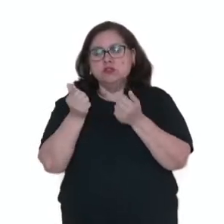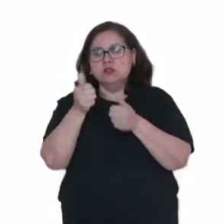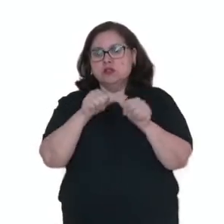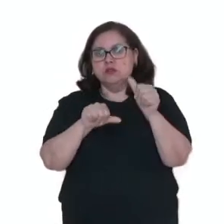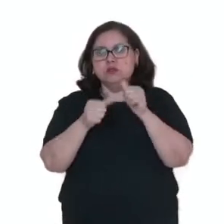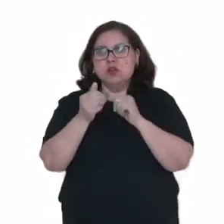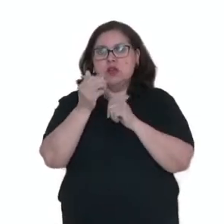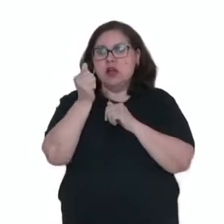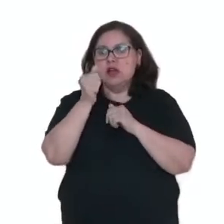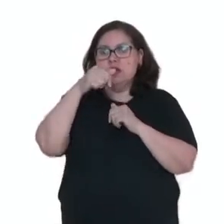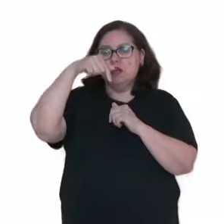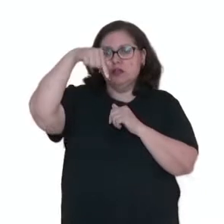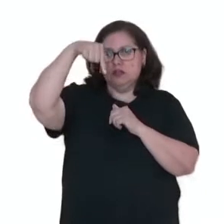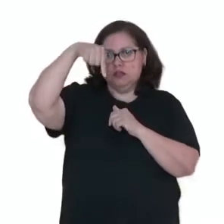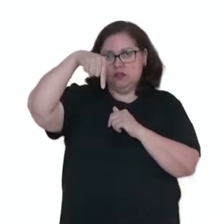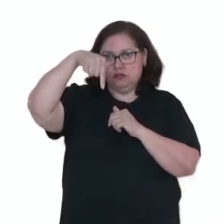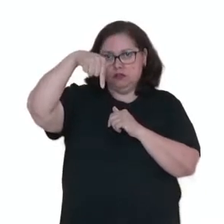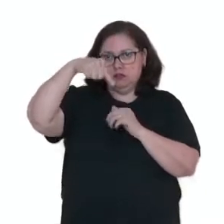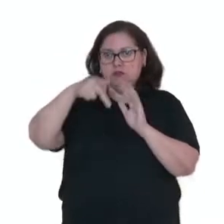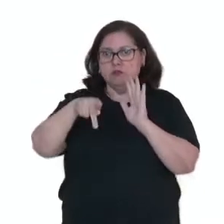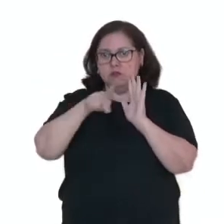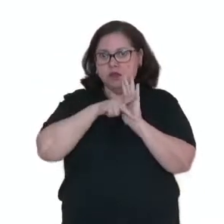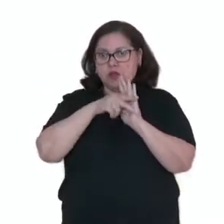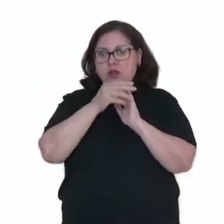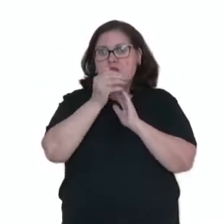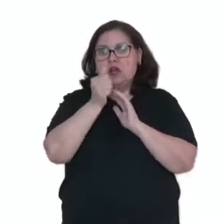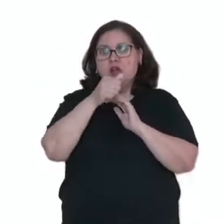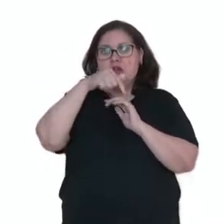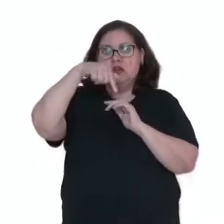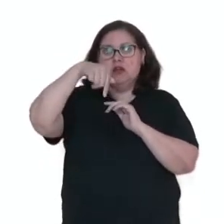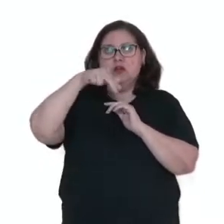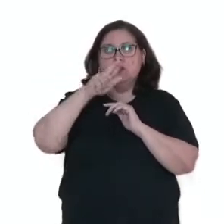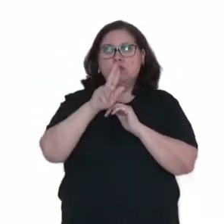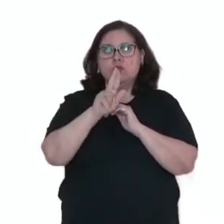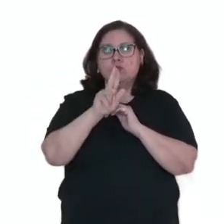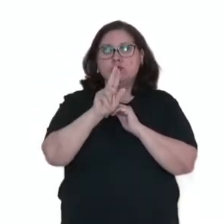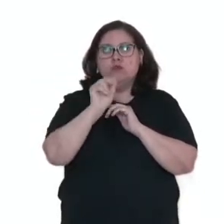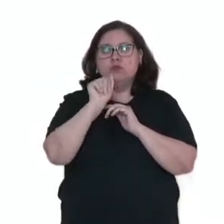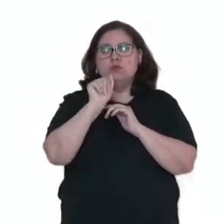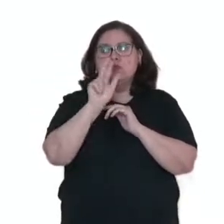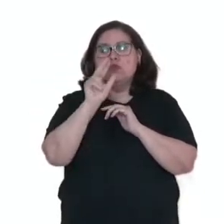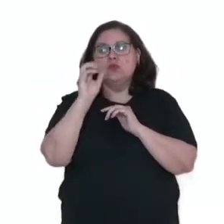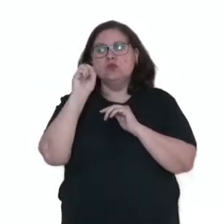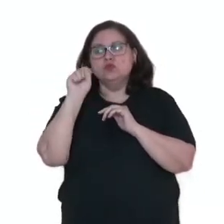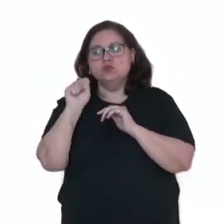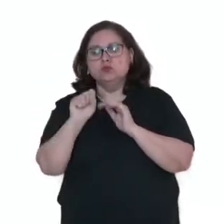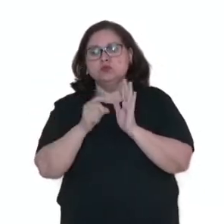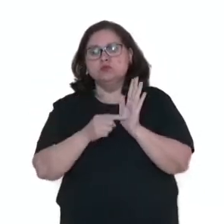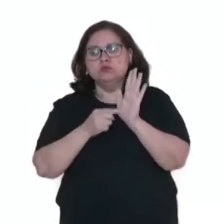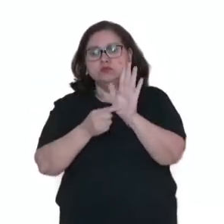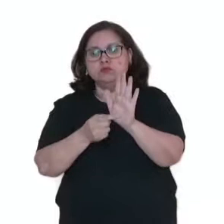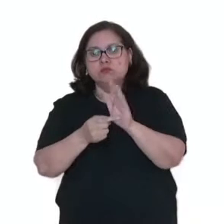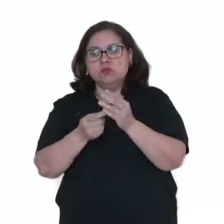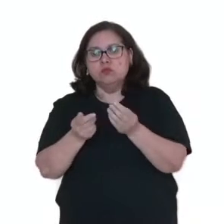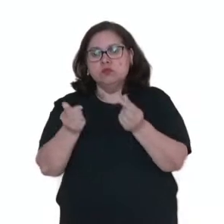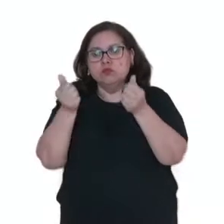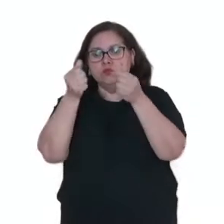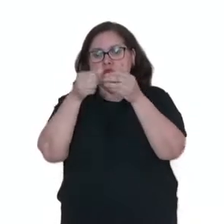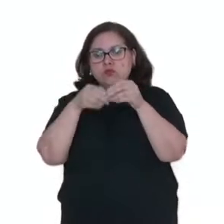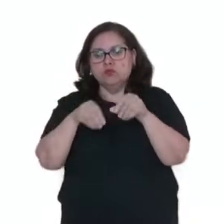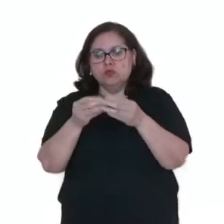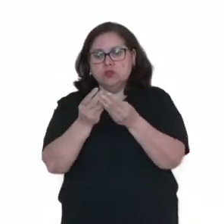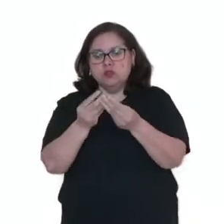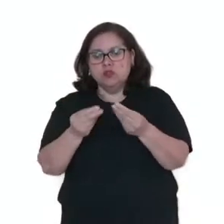químicas com o termo aqui. Aqui especifica aquoso. A palavra aquoso refere-se a isto, ou dissolvido em